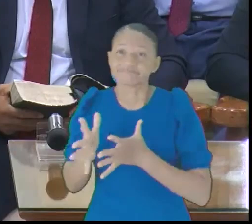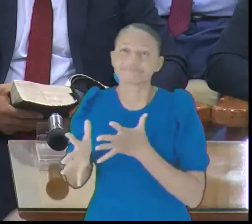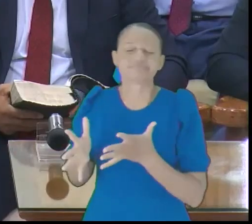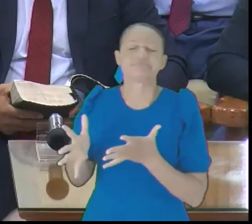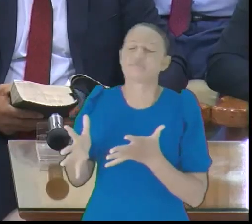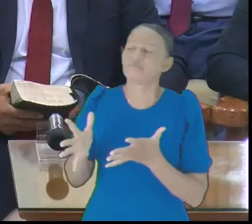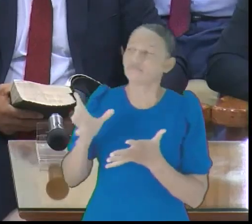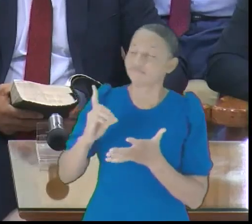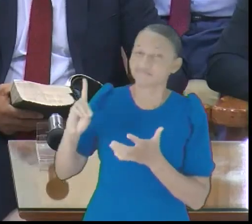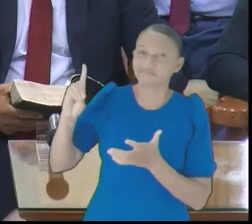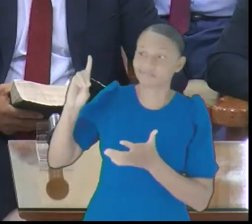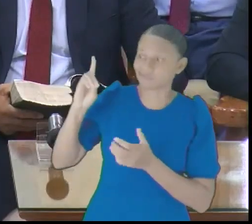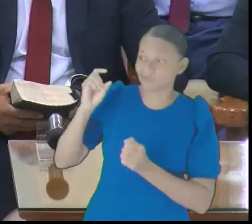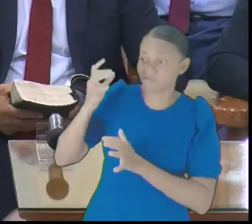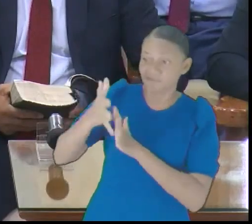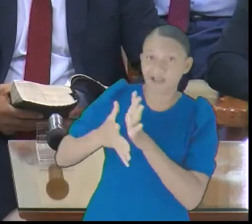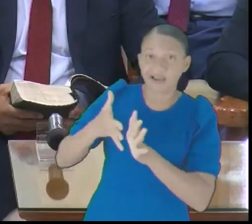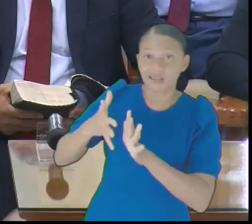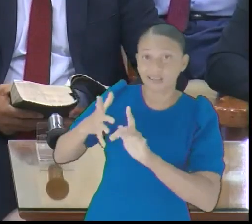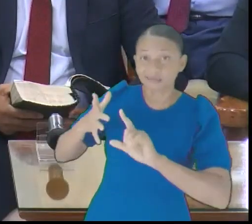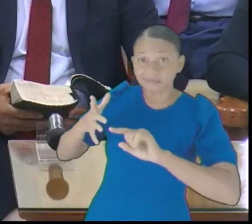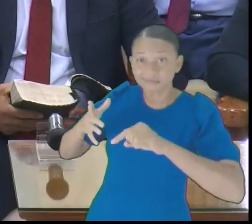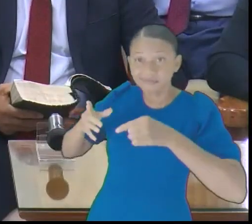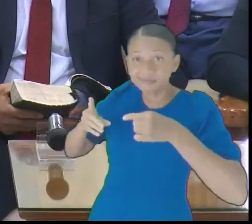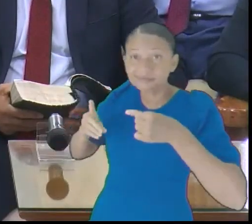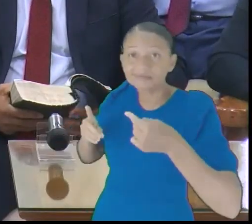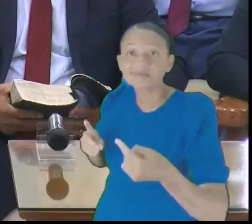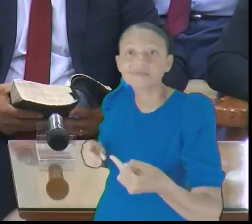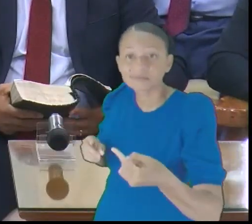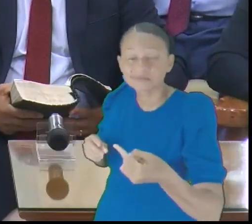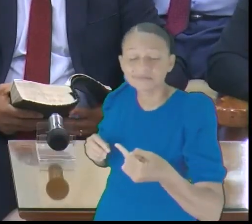quando Deus diz depois,